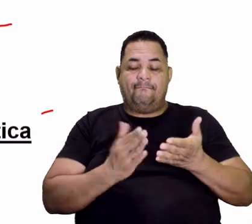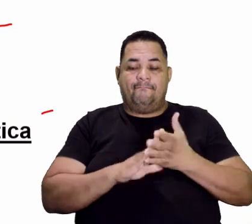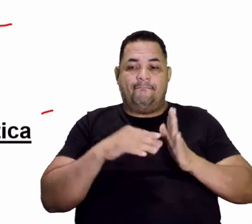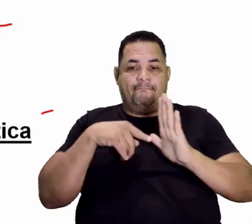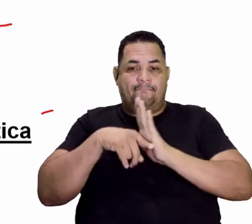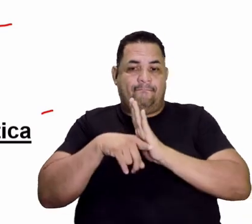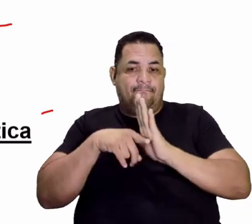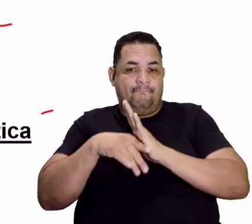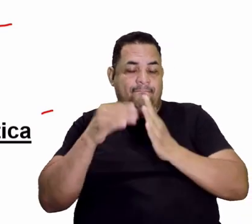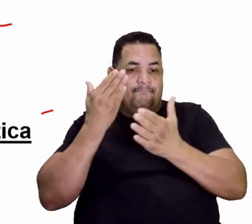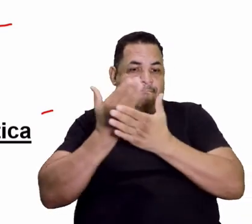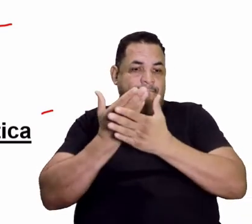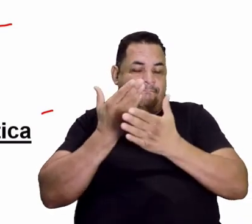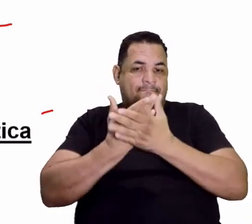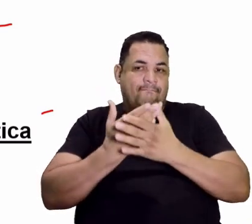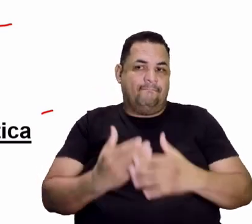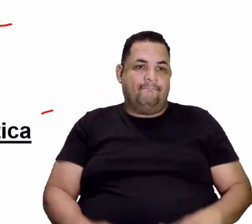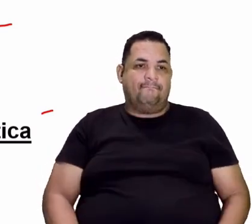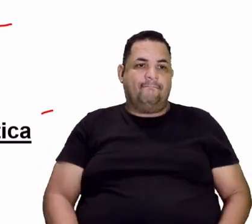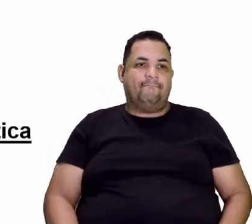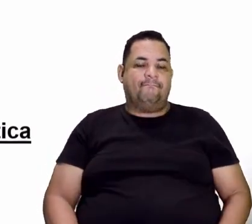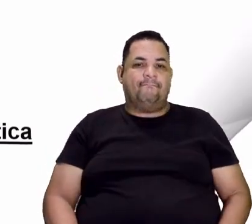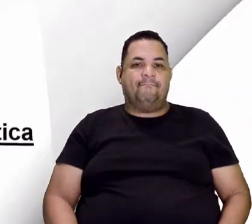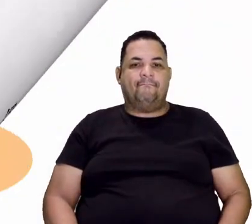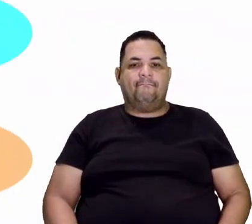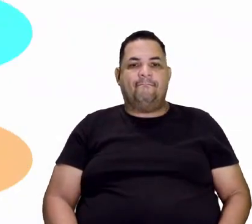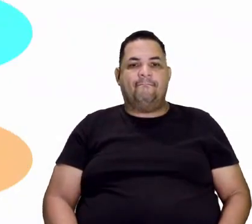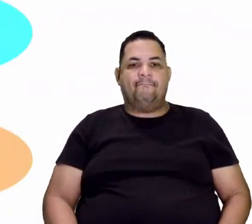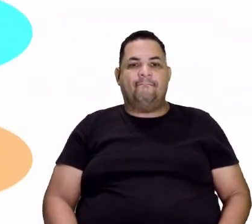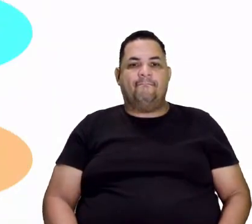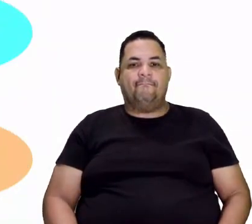ser analisado, estudado, etc.